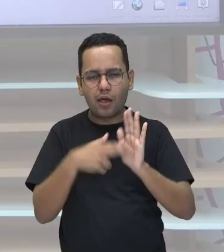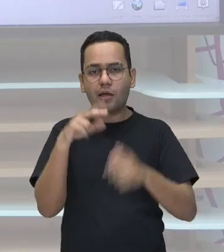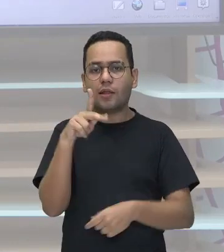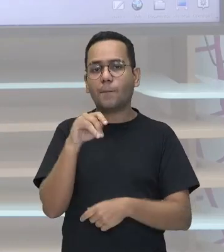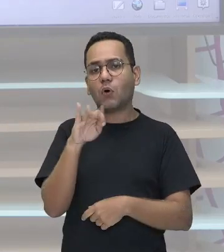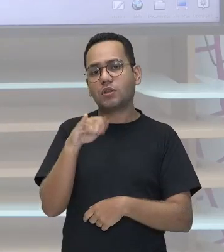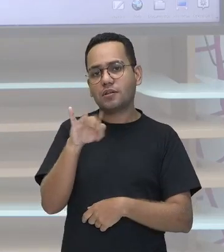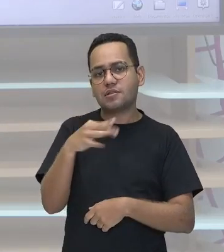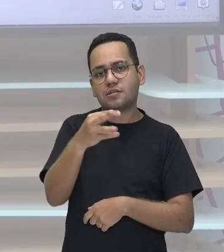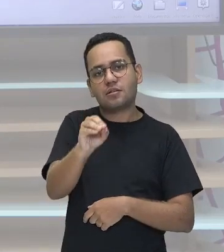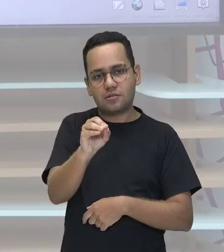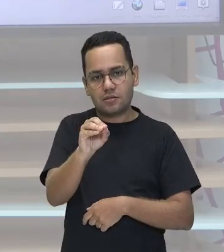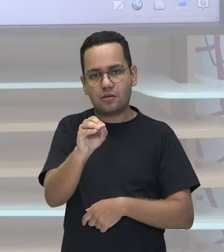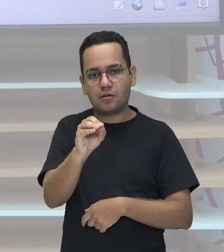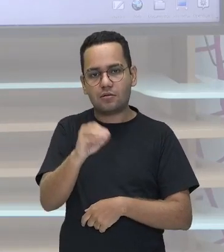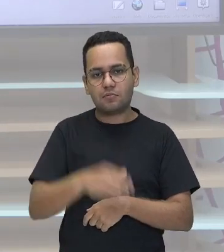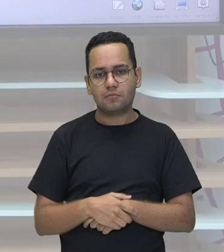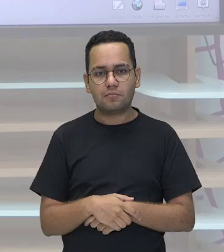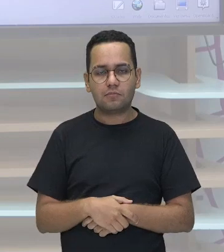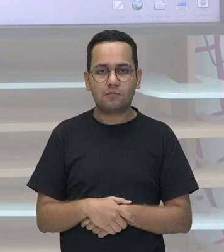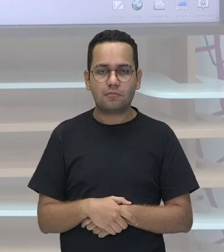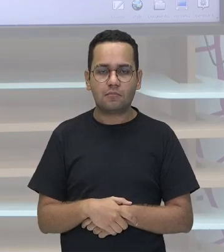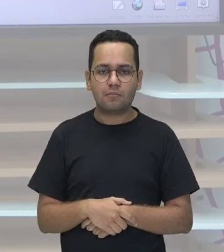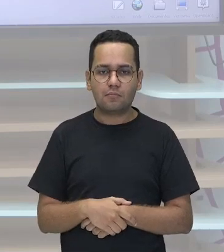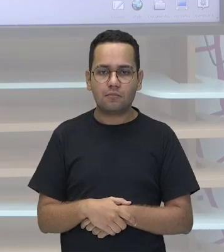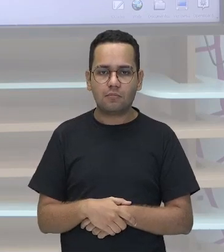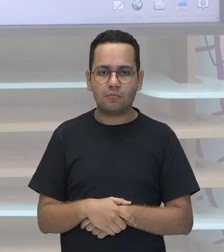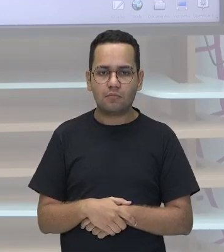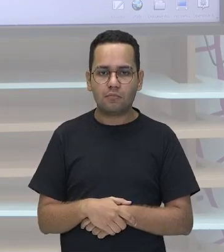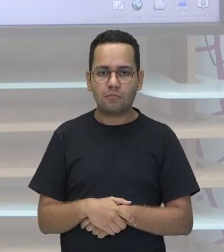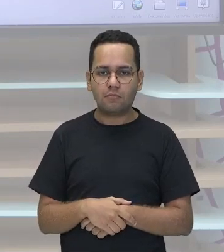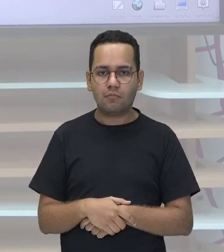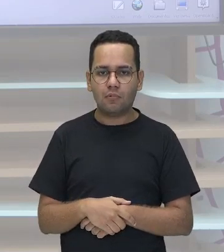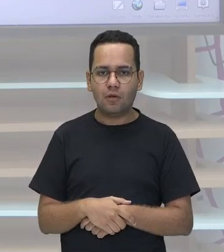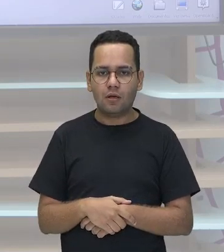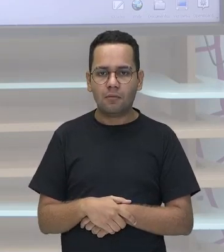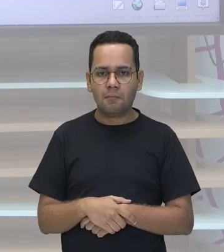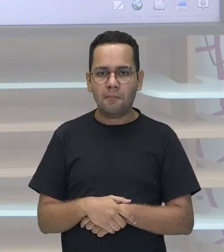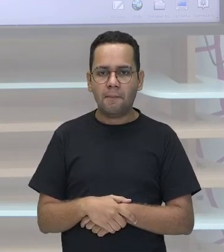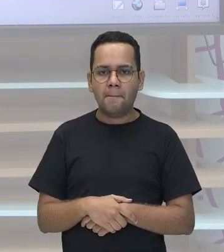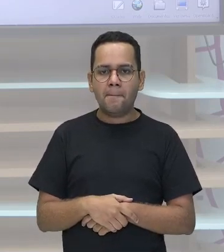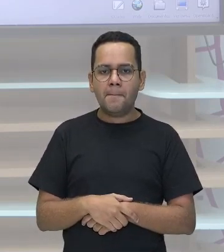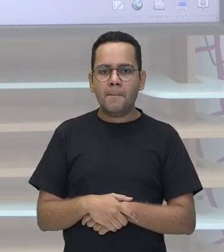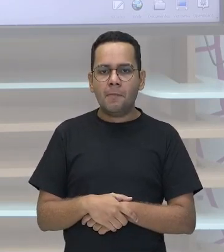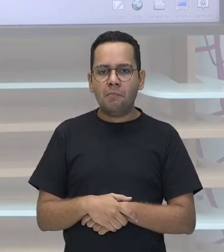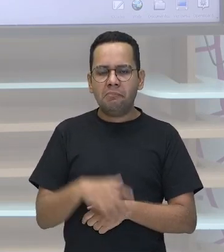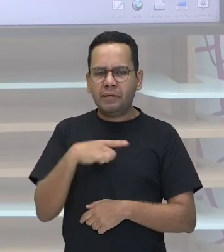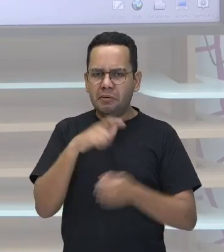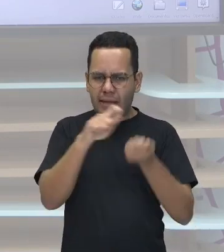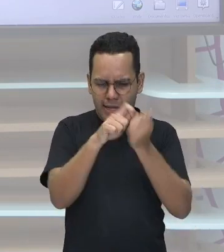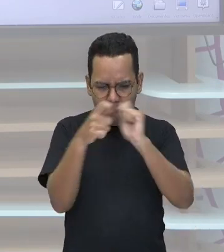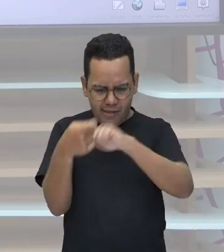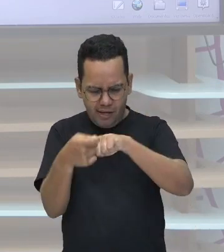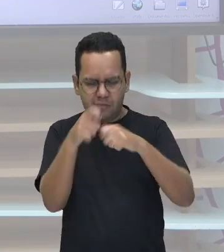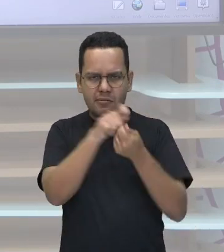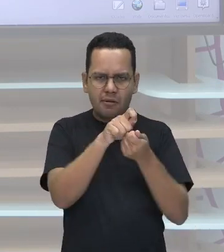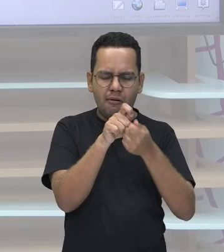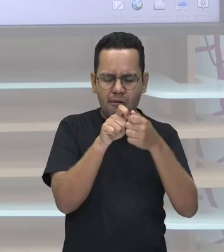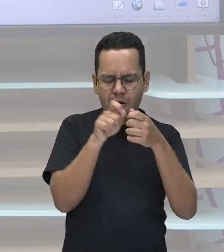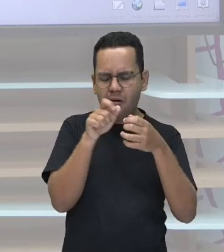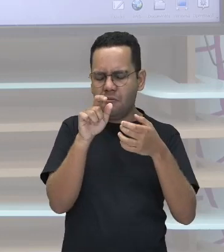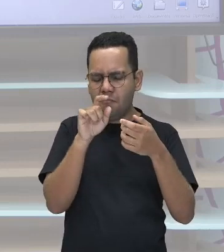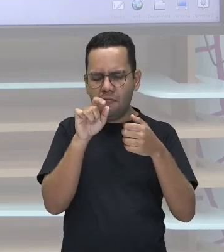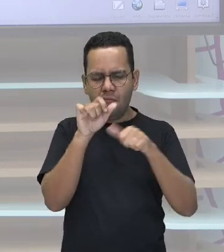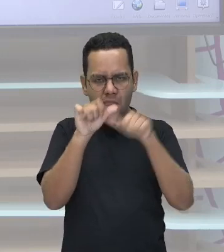ou três propriedades principais ali tá faz essa essa movimentação e aí quando você tiver as bases